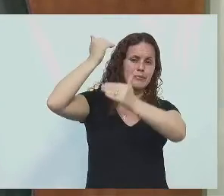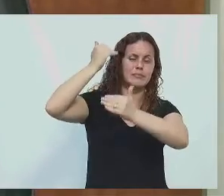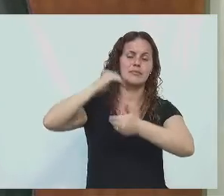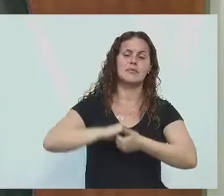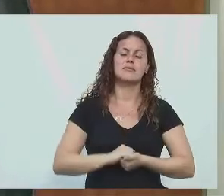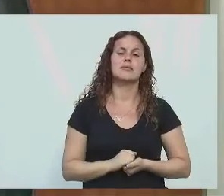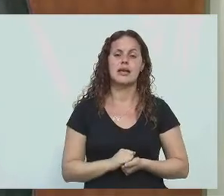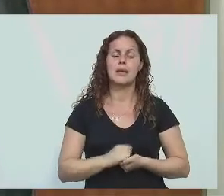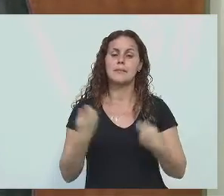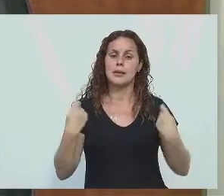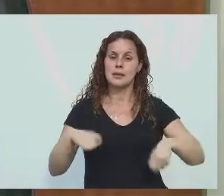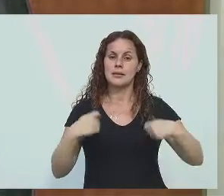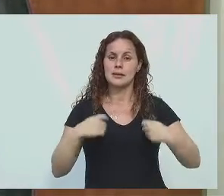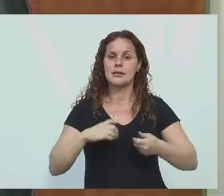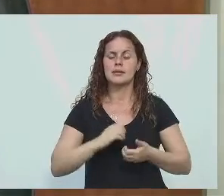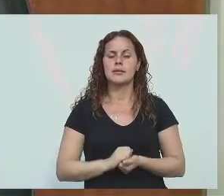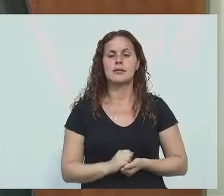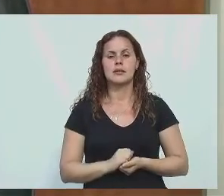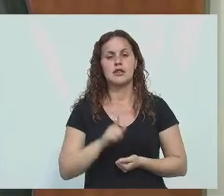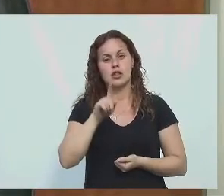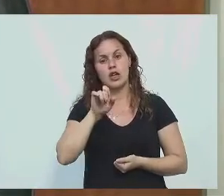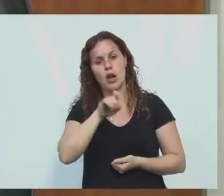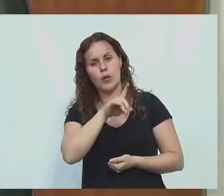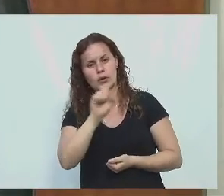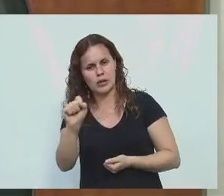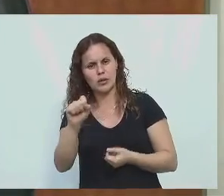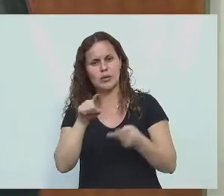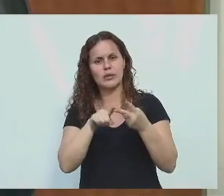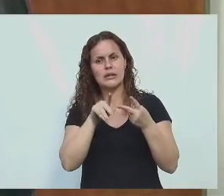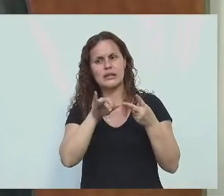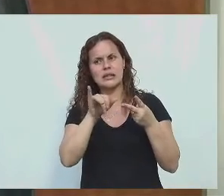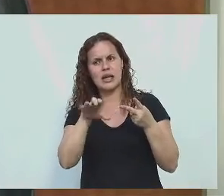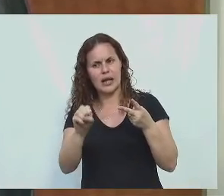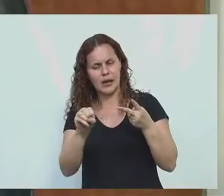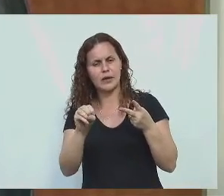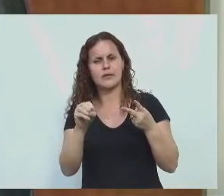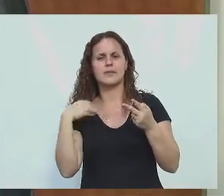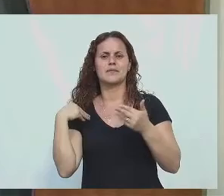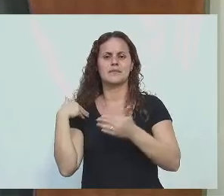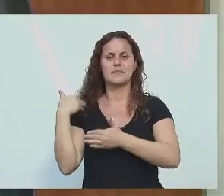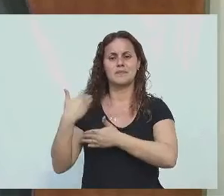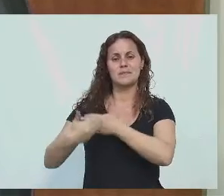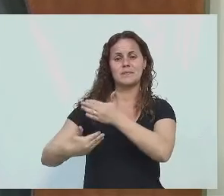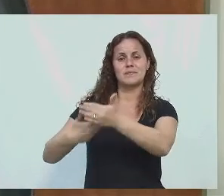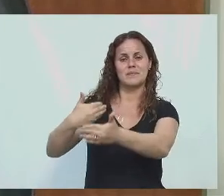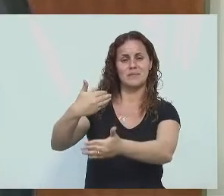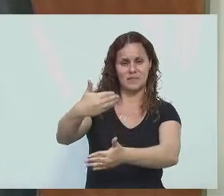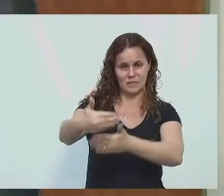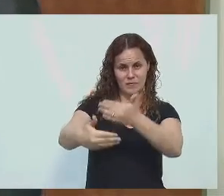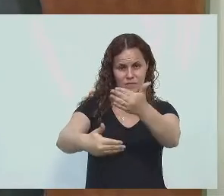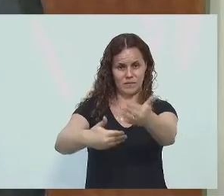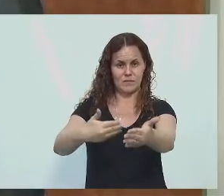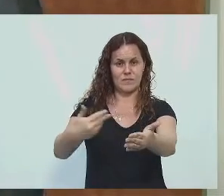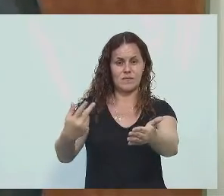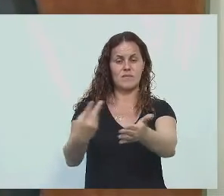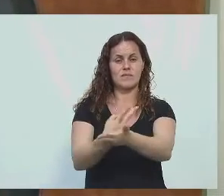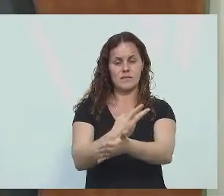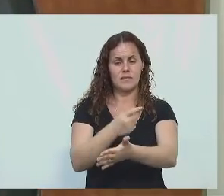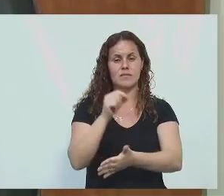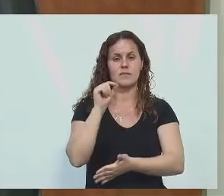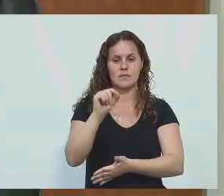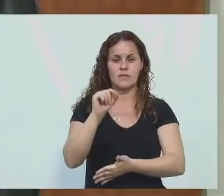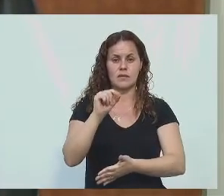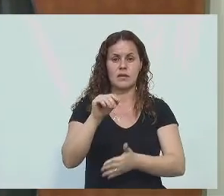viu, vereador Geraldão e Salvo José? Nos leva, aliás, à questão também